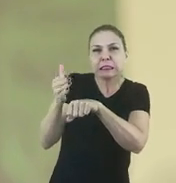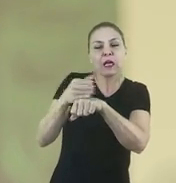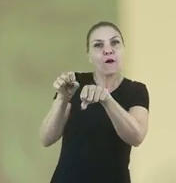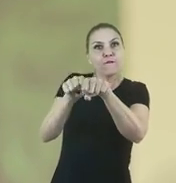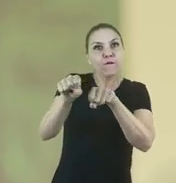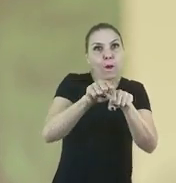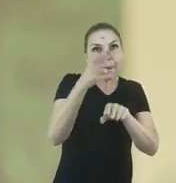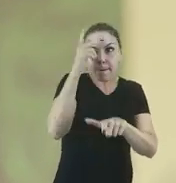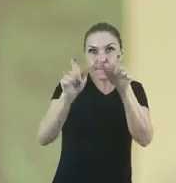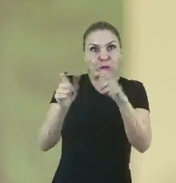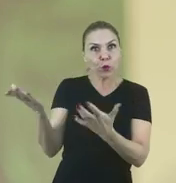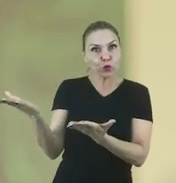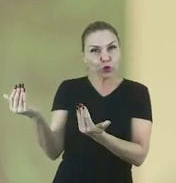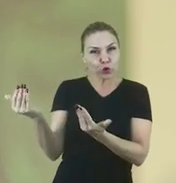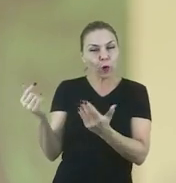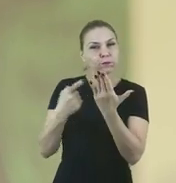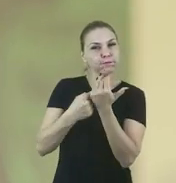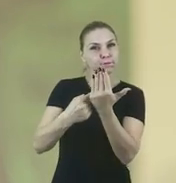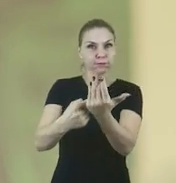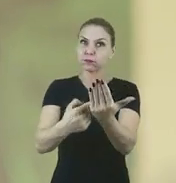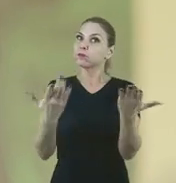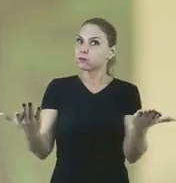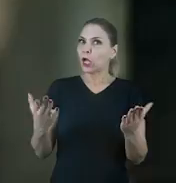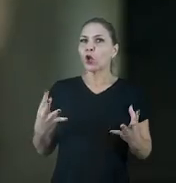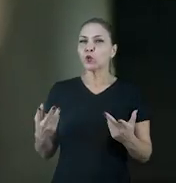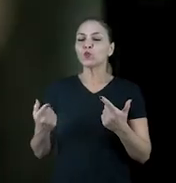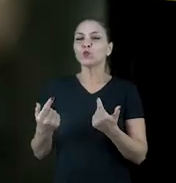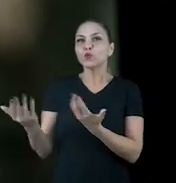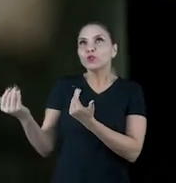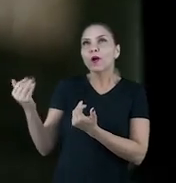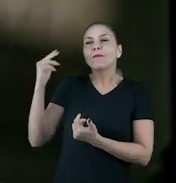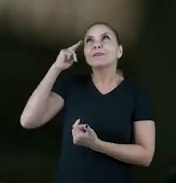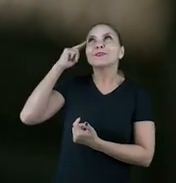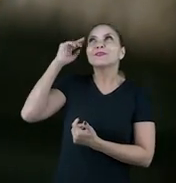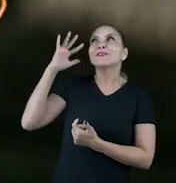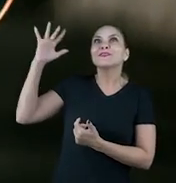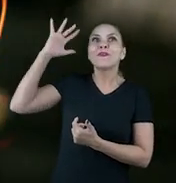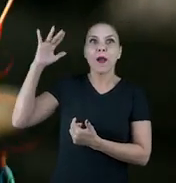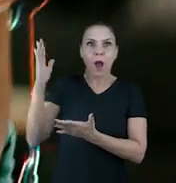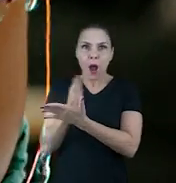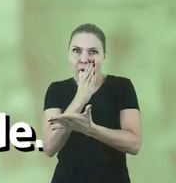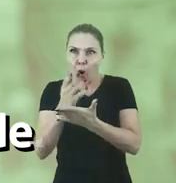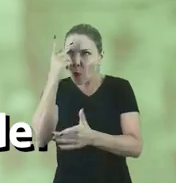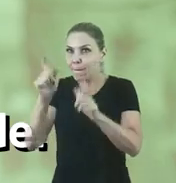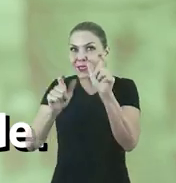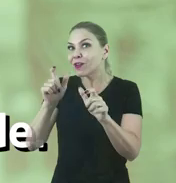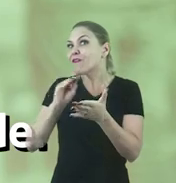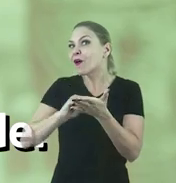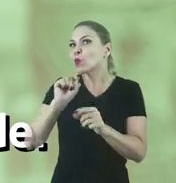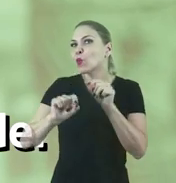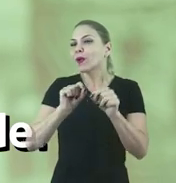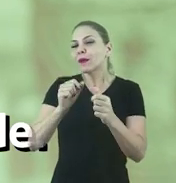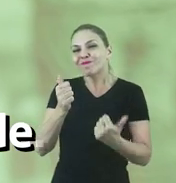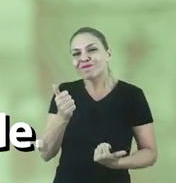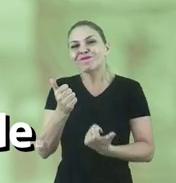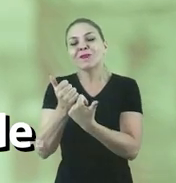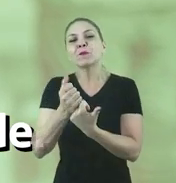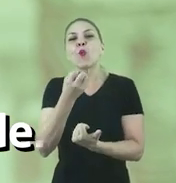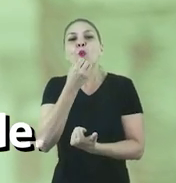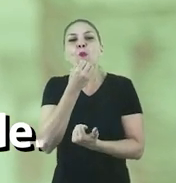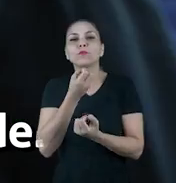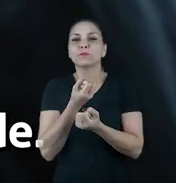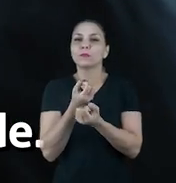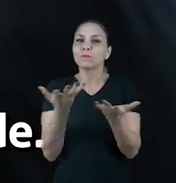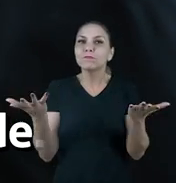treinar e capacitar os nossos jovens em alta tecnologia todo jovem sonha Grande para alguns o que falta